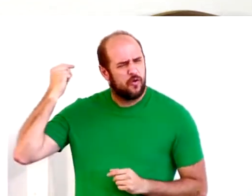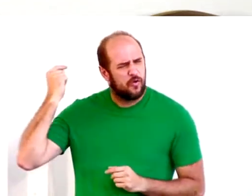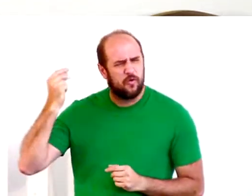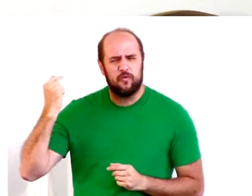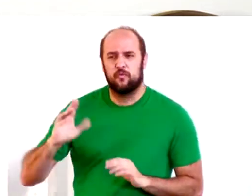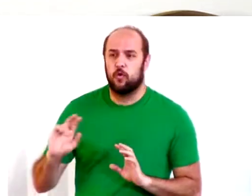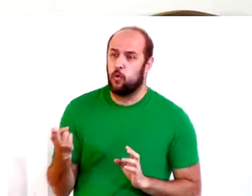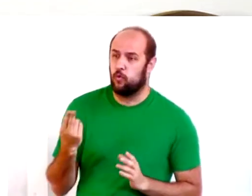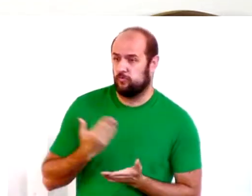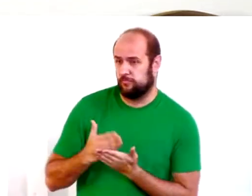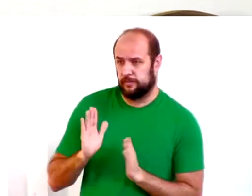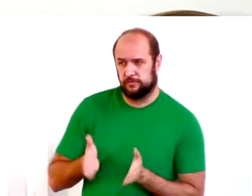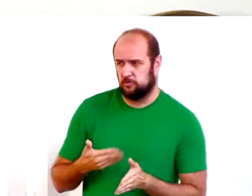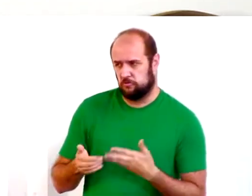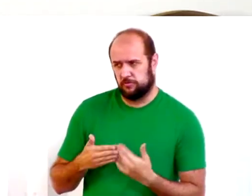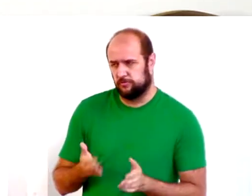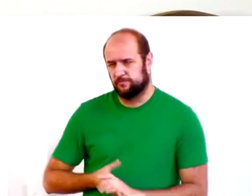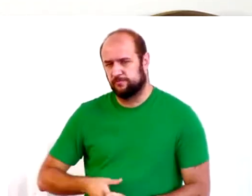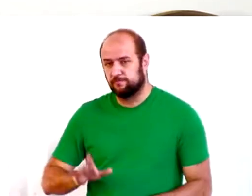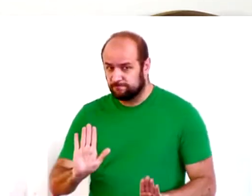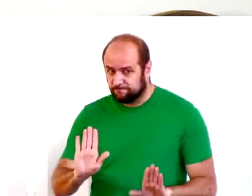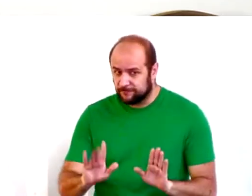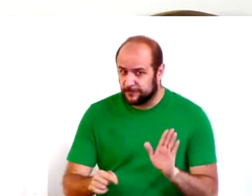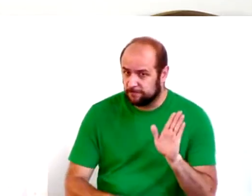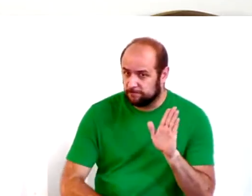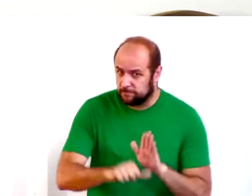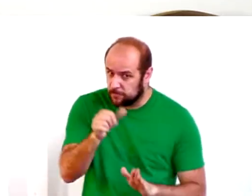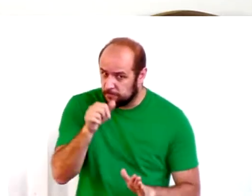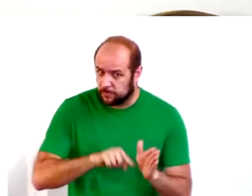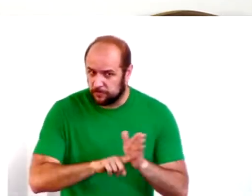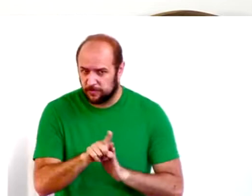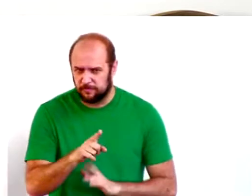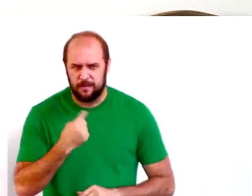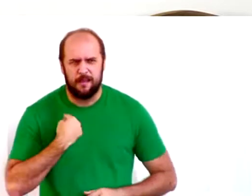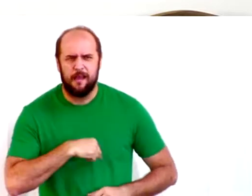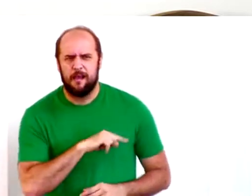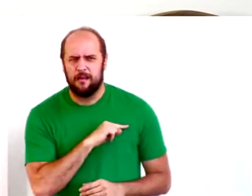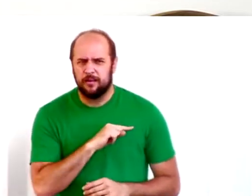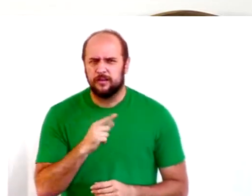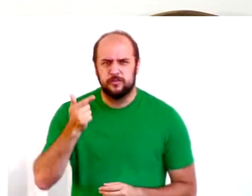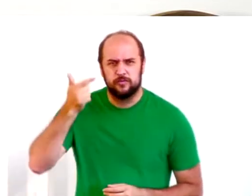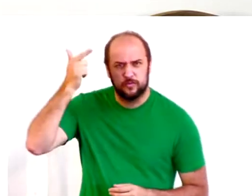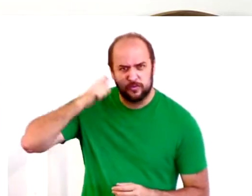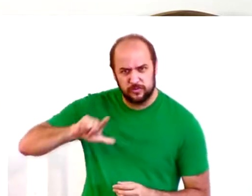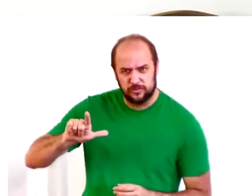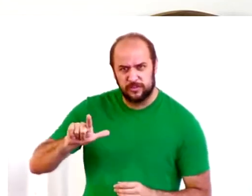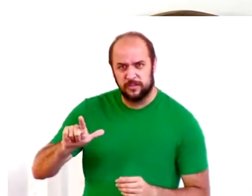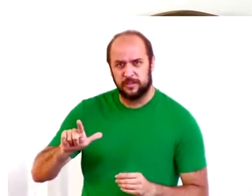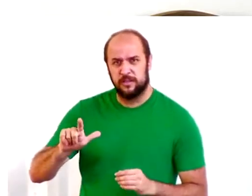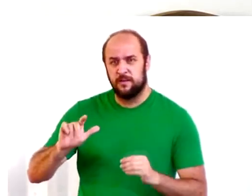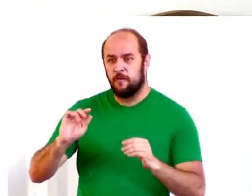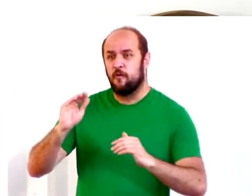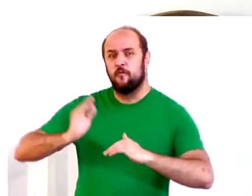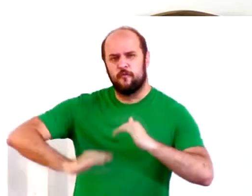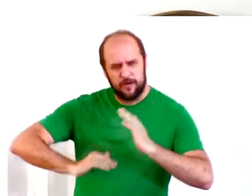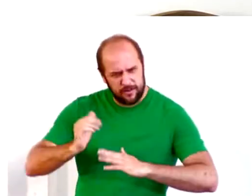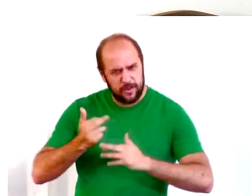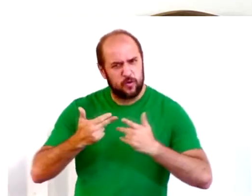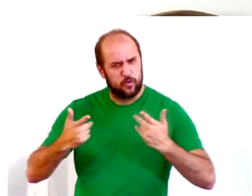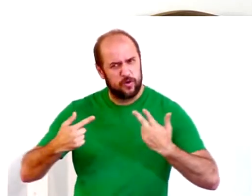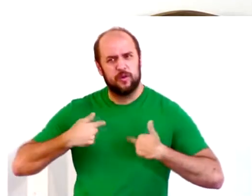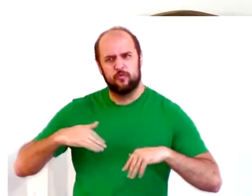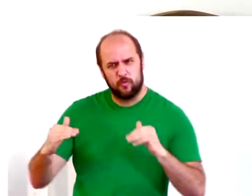estamos começando agora. Primeira pergunta então, será que a gente está conseguindo cumprir os acordos a que nos